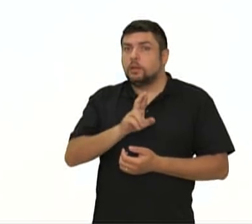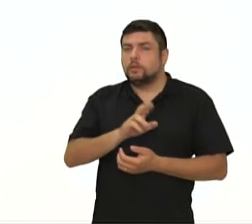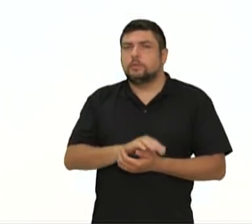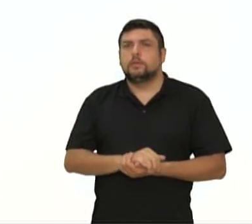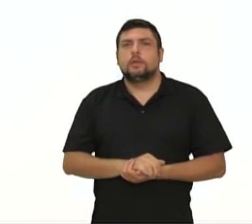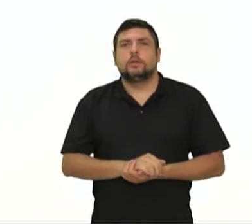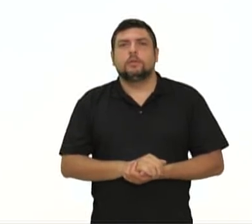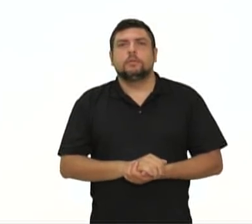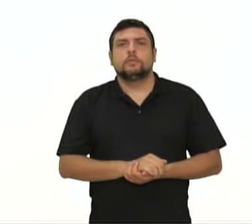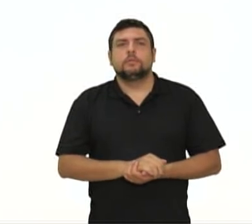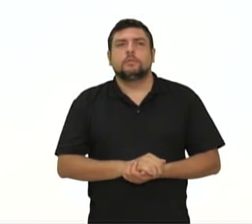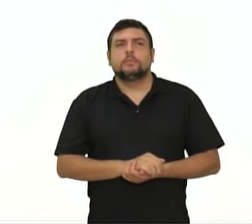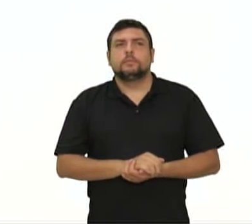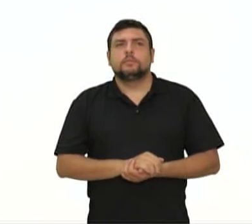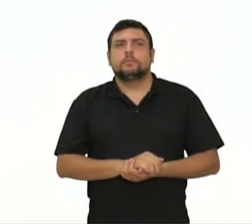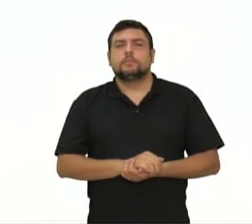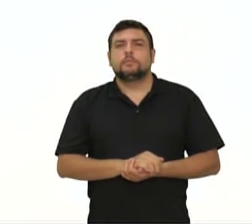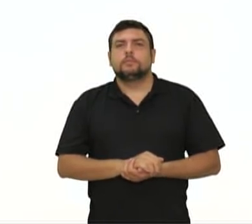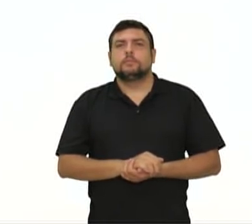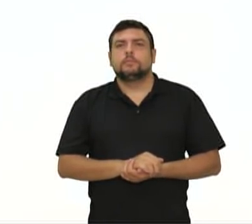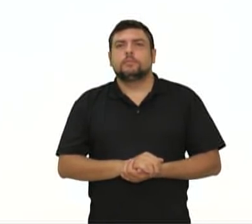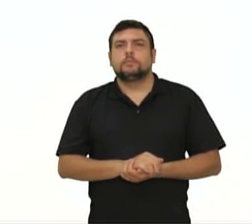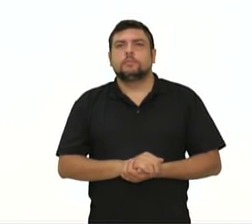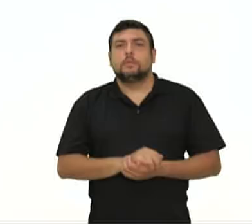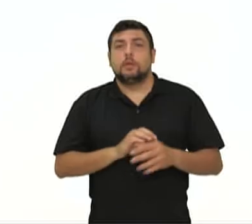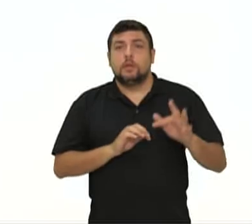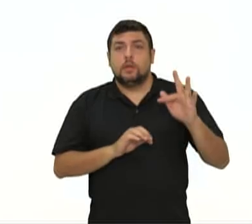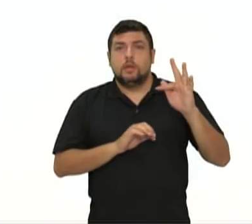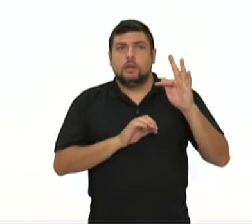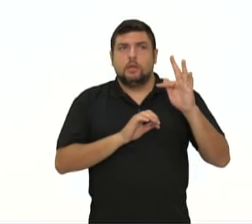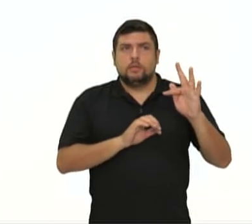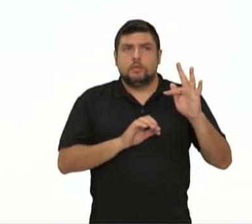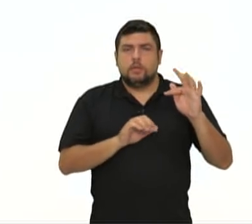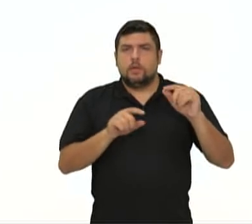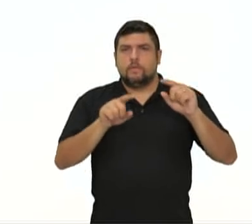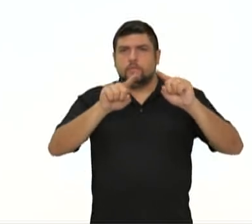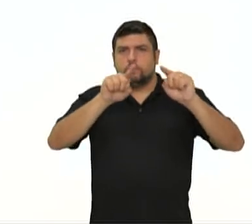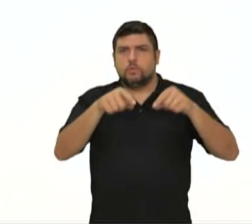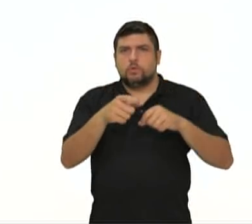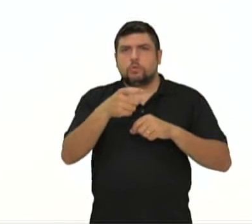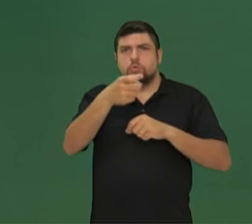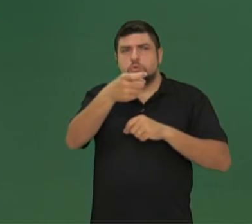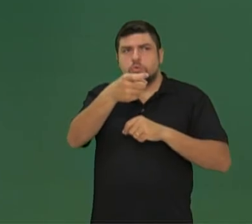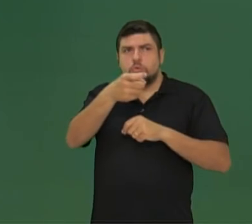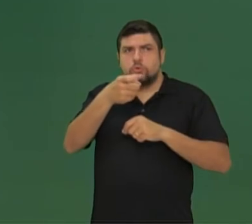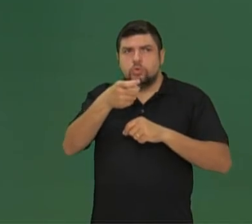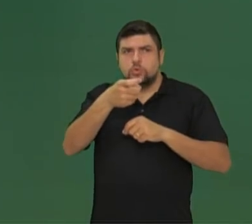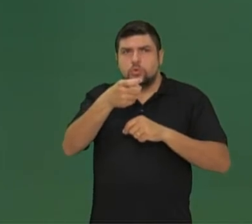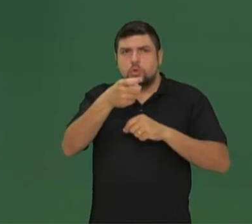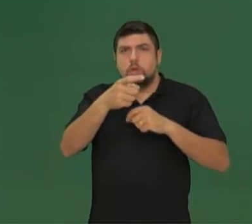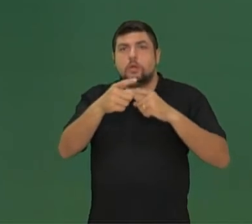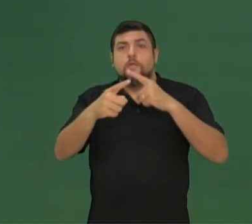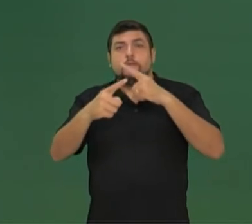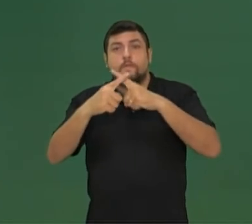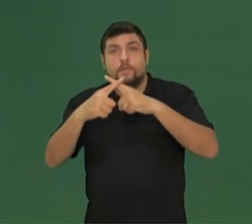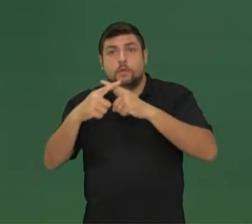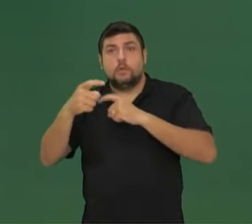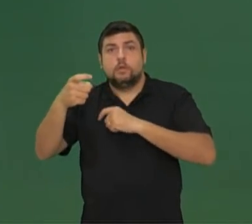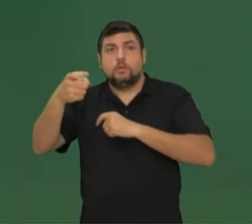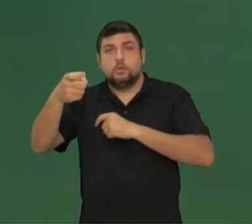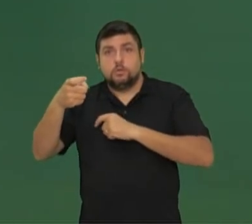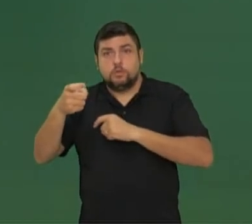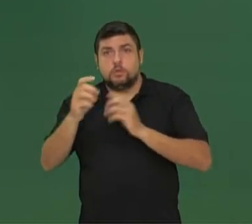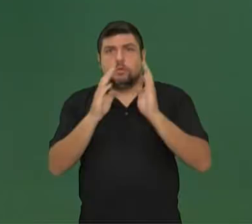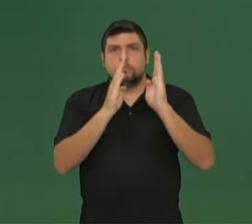que a função modular de módulo de x vezes o x, o que acontece com ela? Eu vou substituir quem? Os